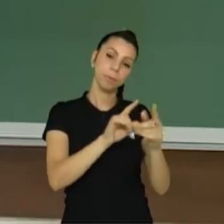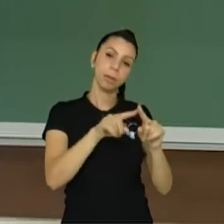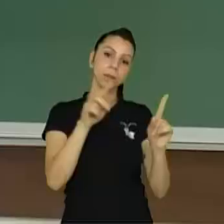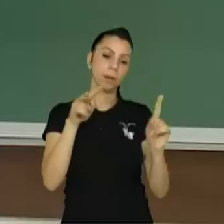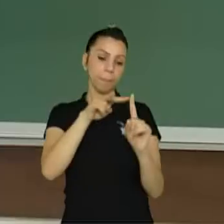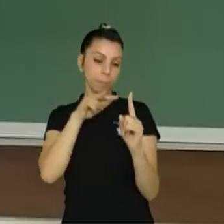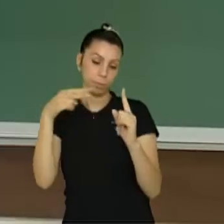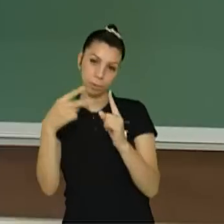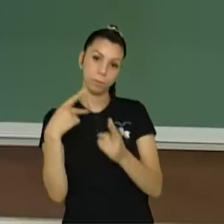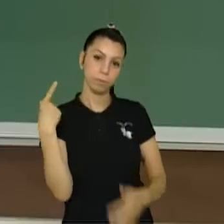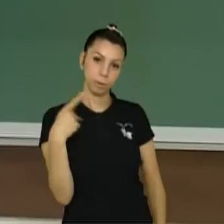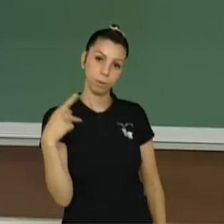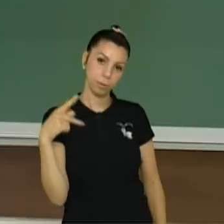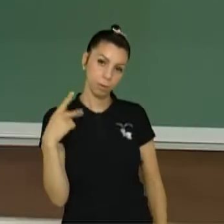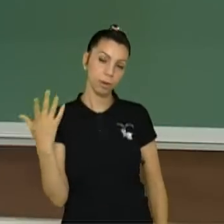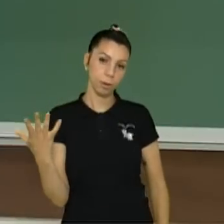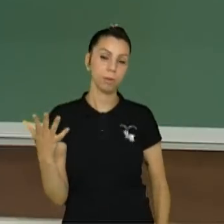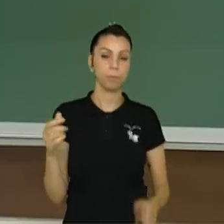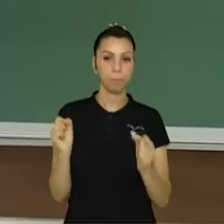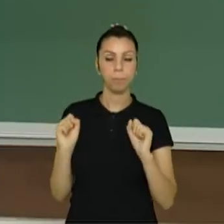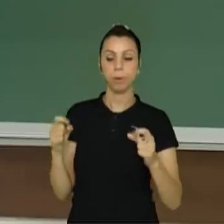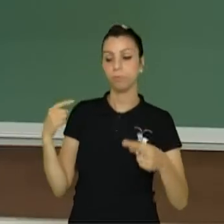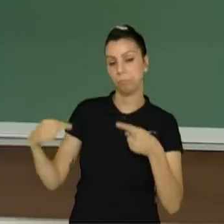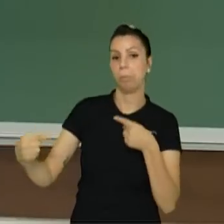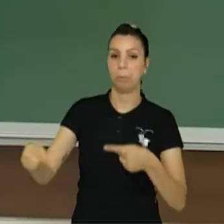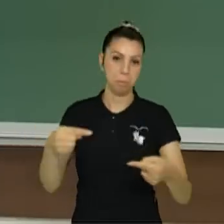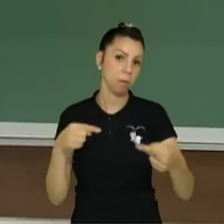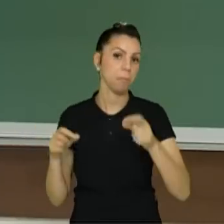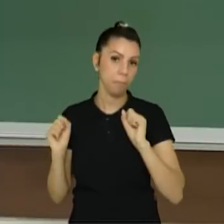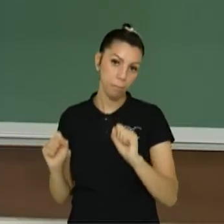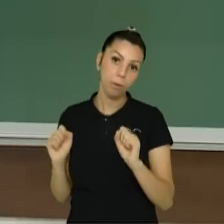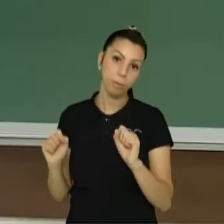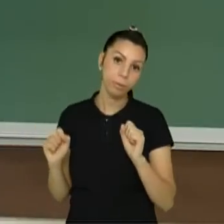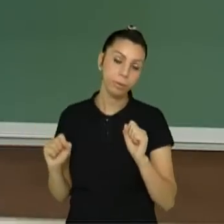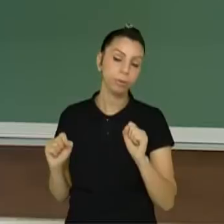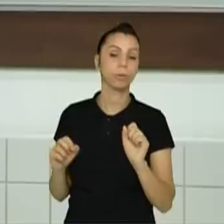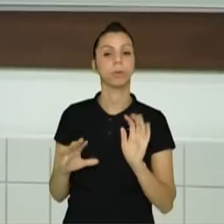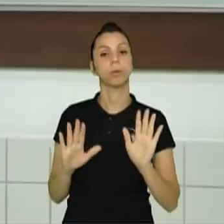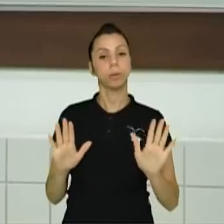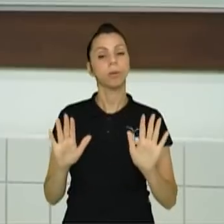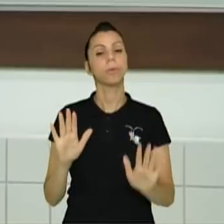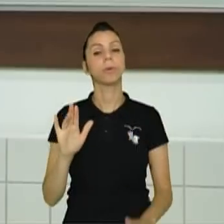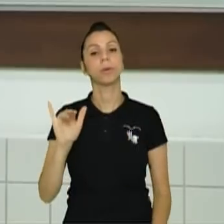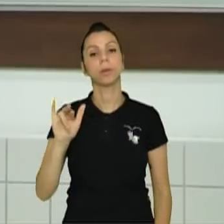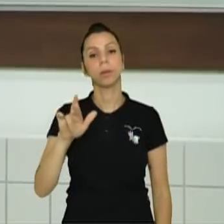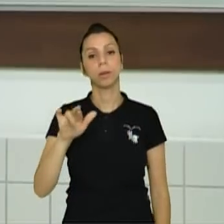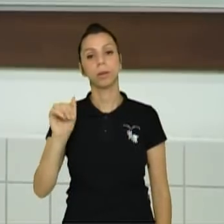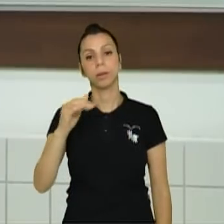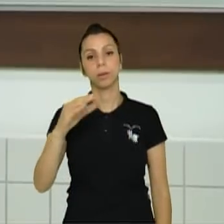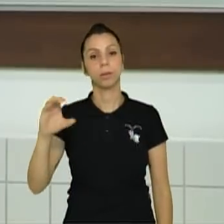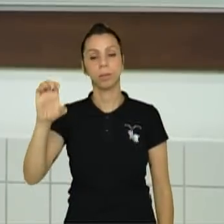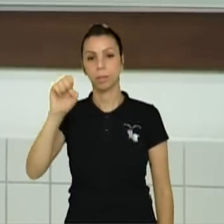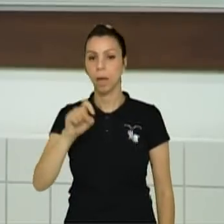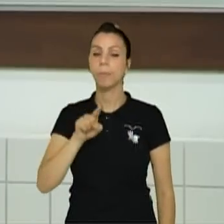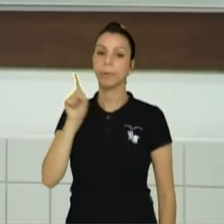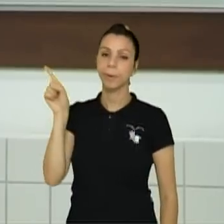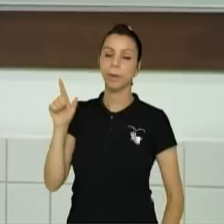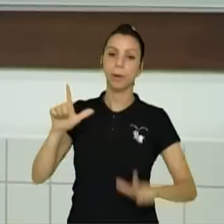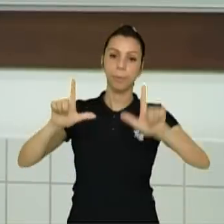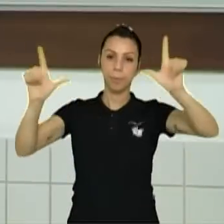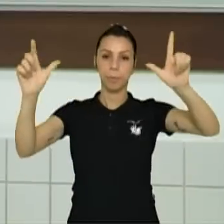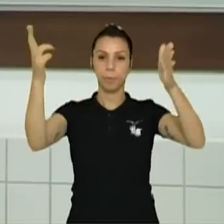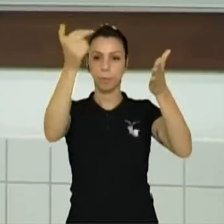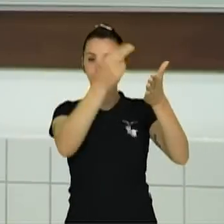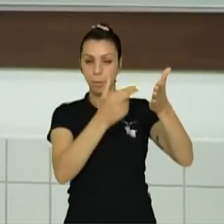perspectiva dele, então pode ser contestada, pode ser questionada, certo? E Iracema, que é a obra aqui, também foi o